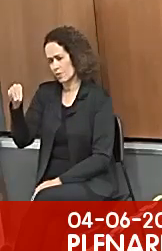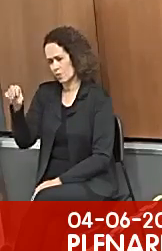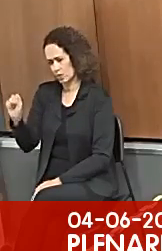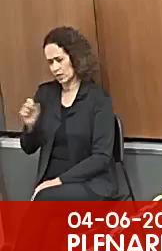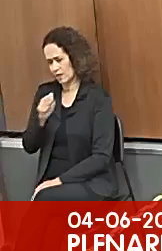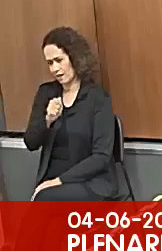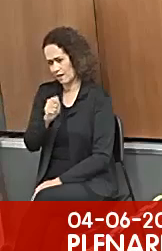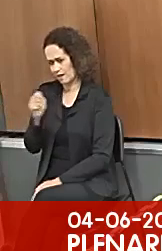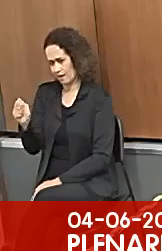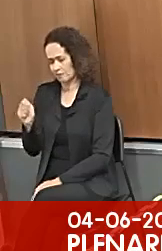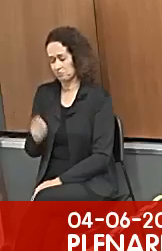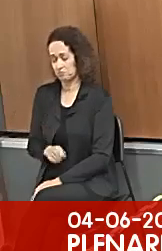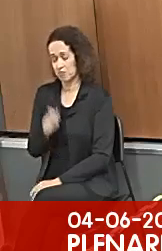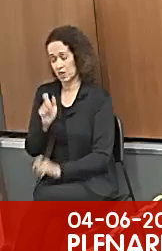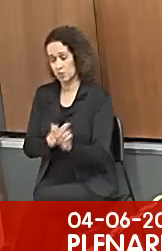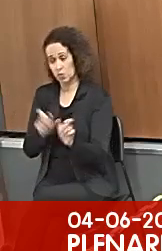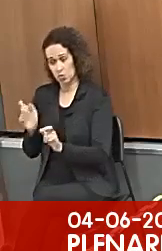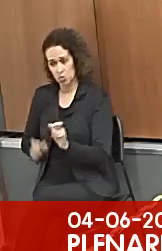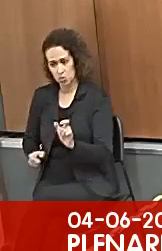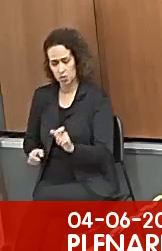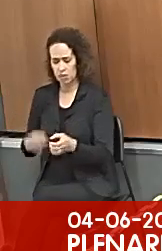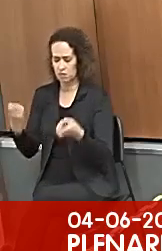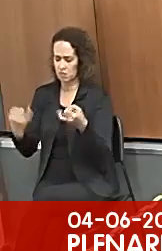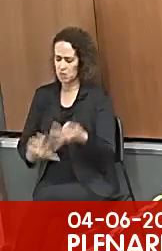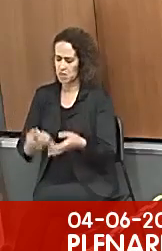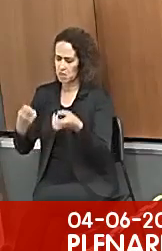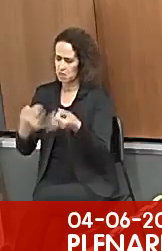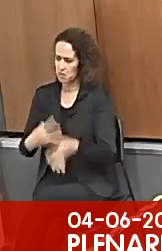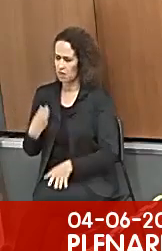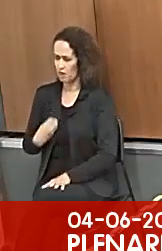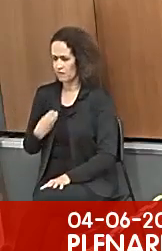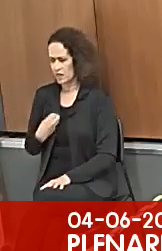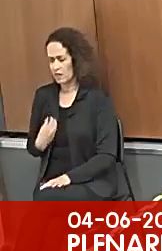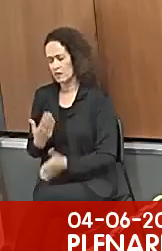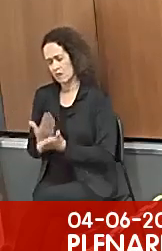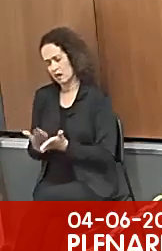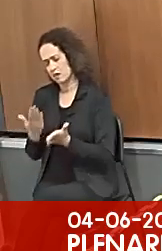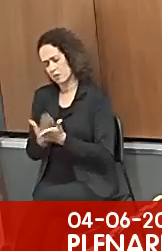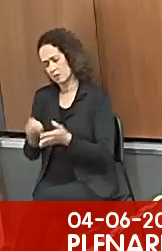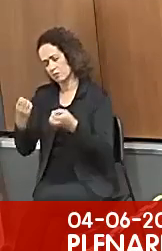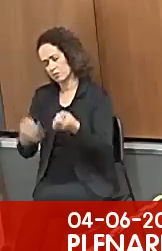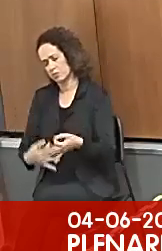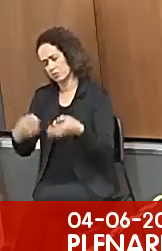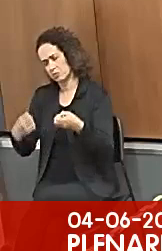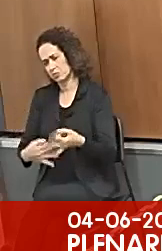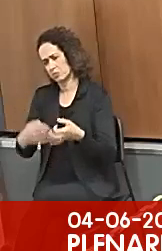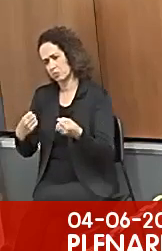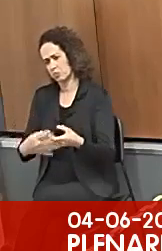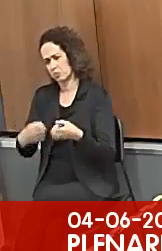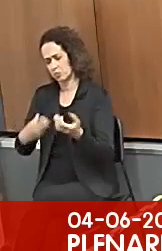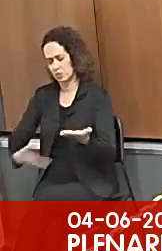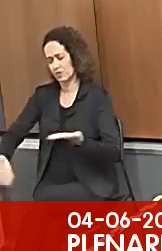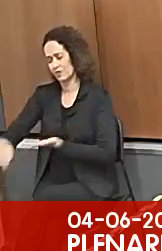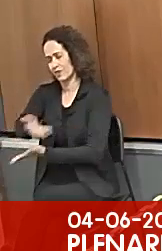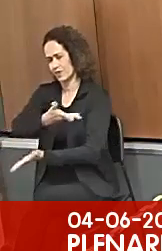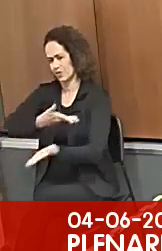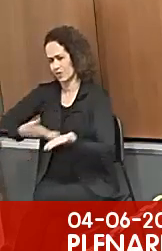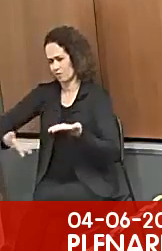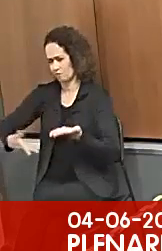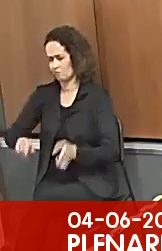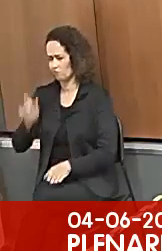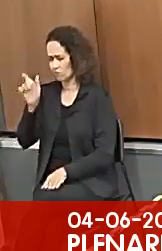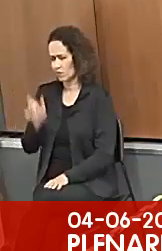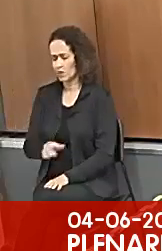que partilham da sua vida, compartilham das suas dores, das suas perdas, etc. E ali quem está ouvindo, opa,